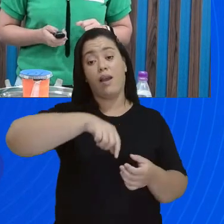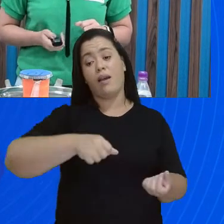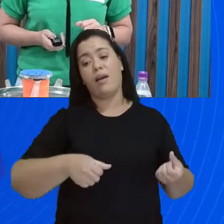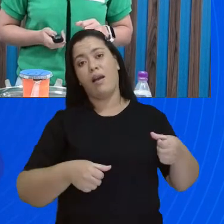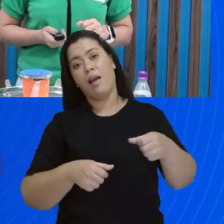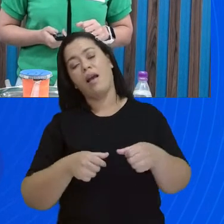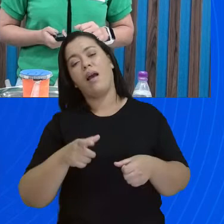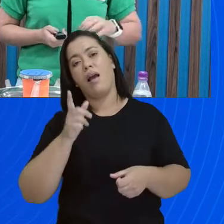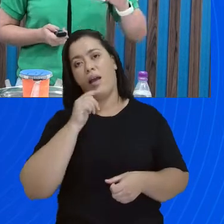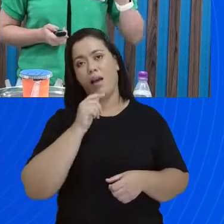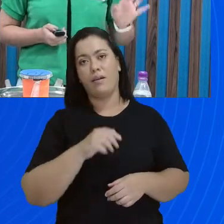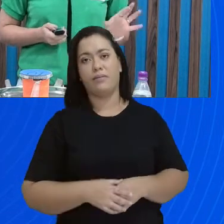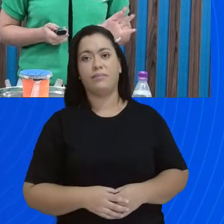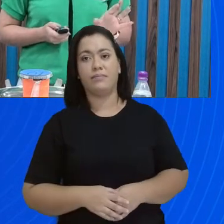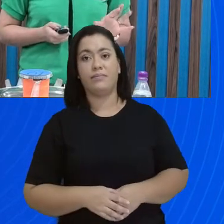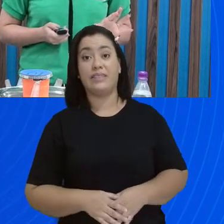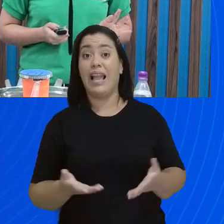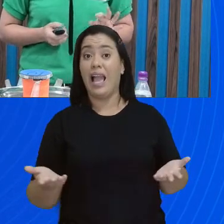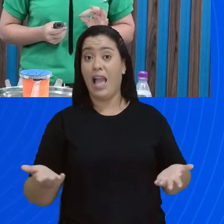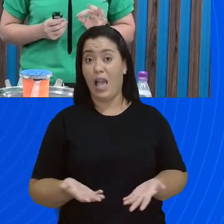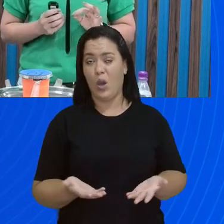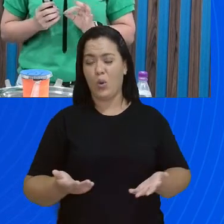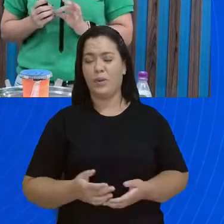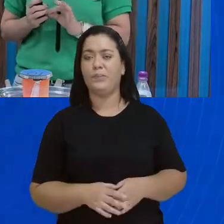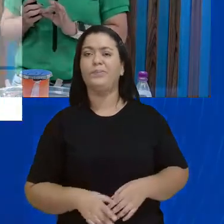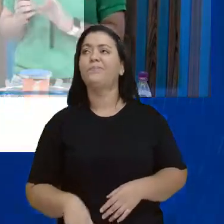ali de água. Vamos para mais uma.